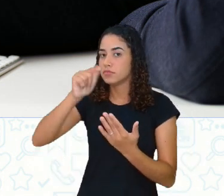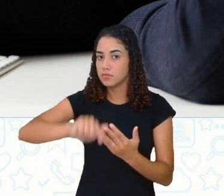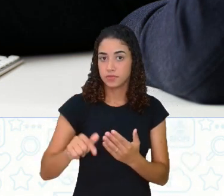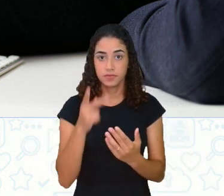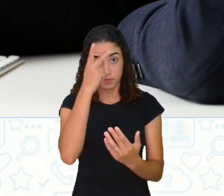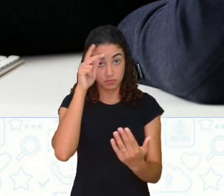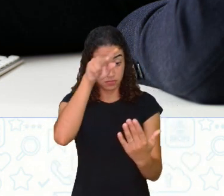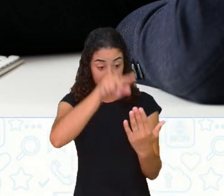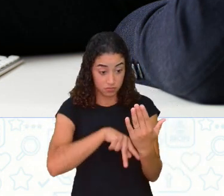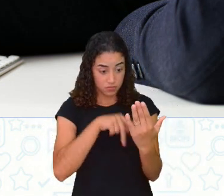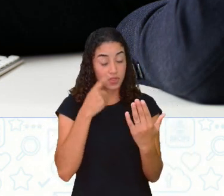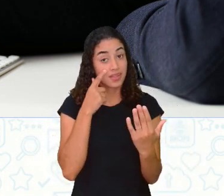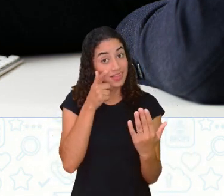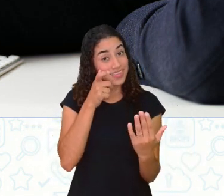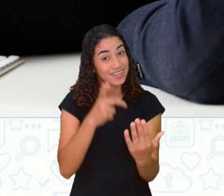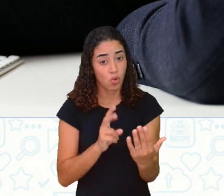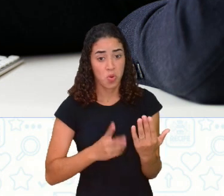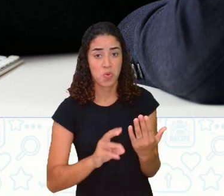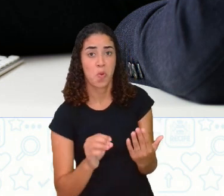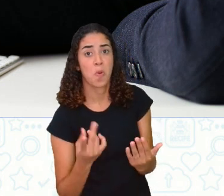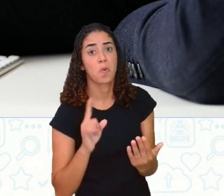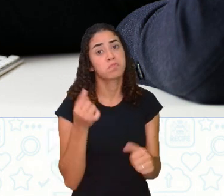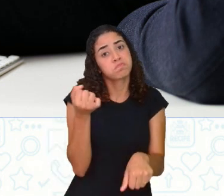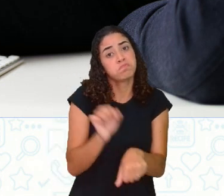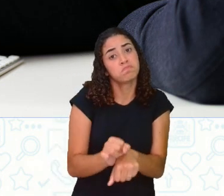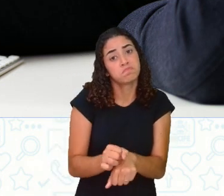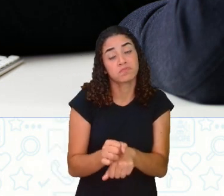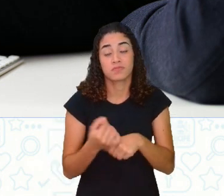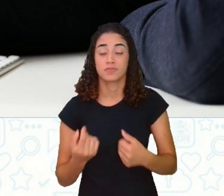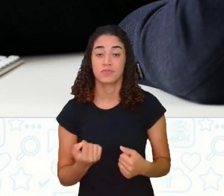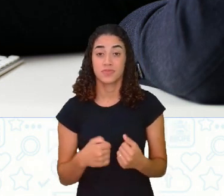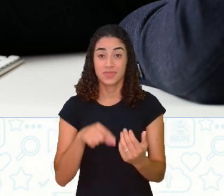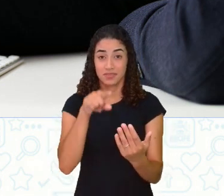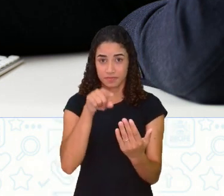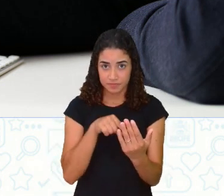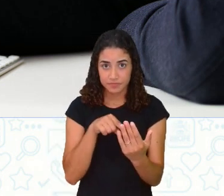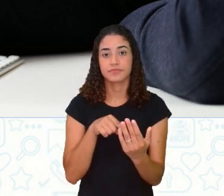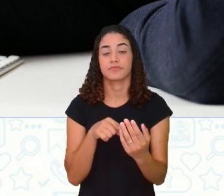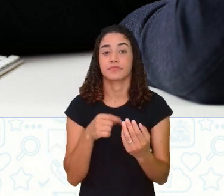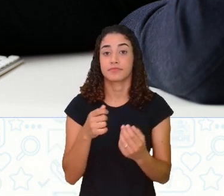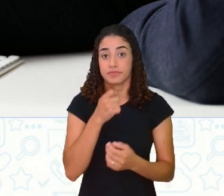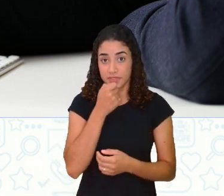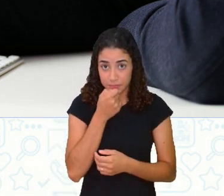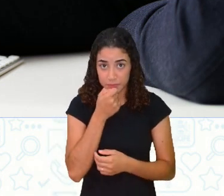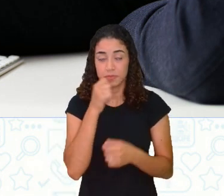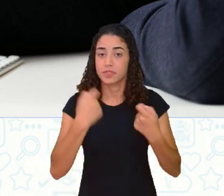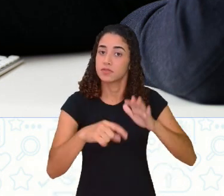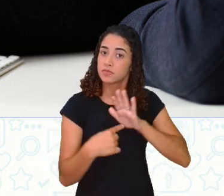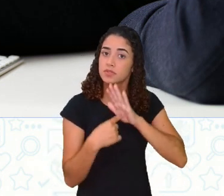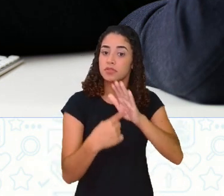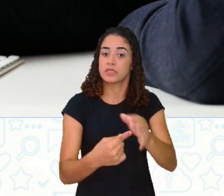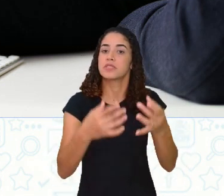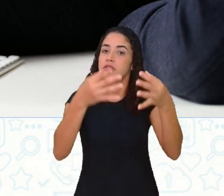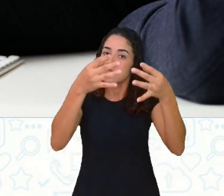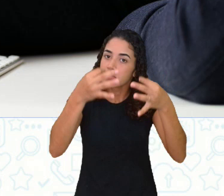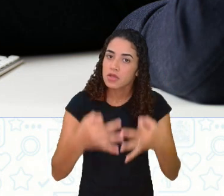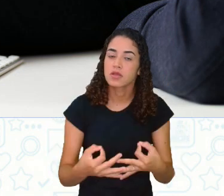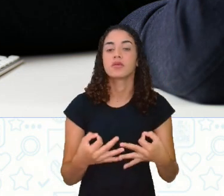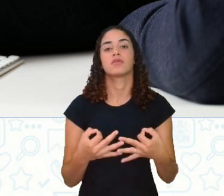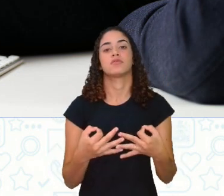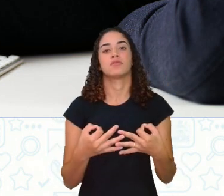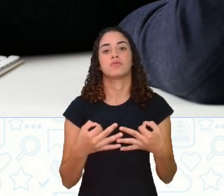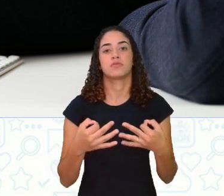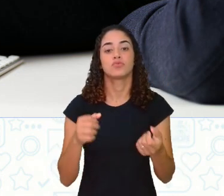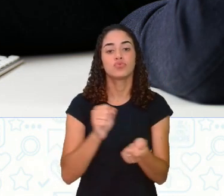demonstrar interesse em continuar ou não a leitura. Nesses termos, o redator apresenta de maneira precisa as informações em conjunto com